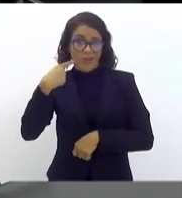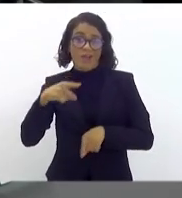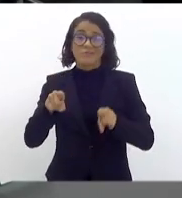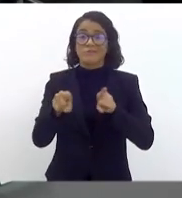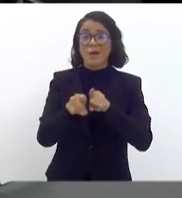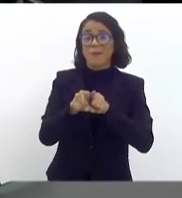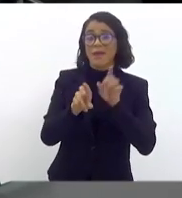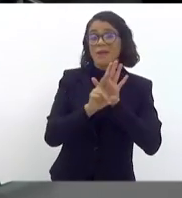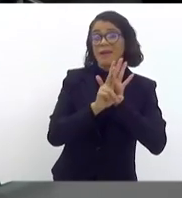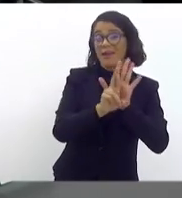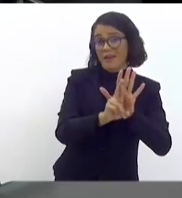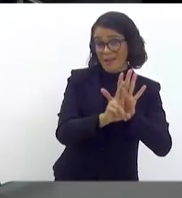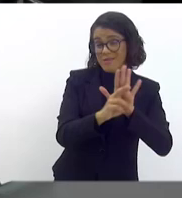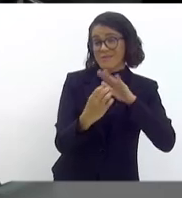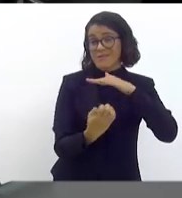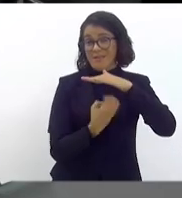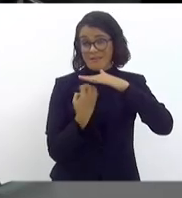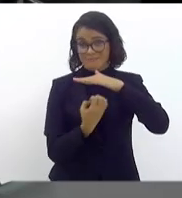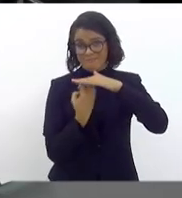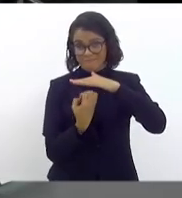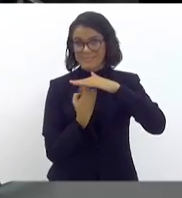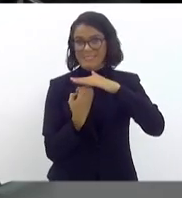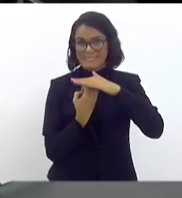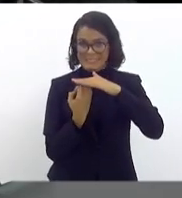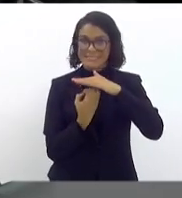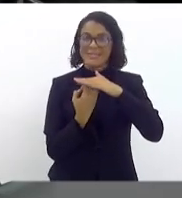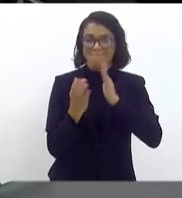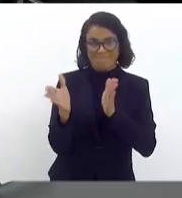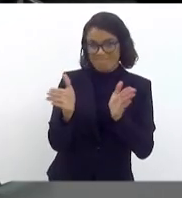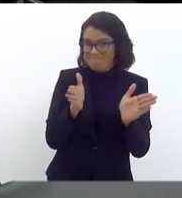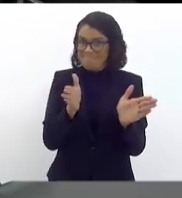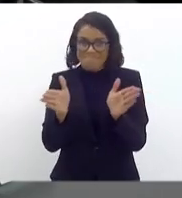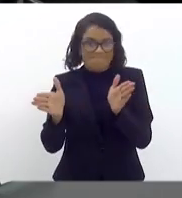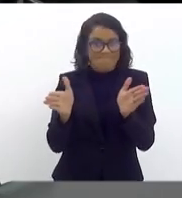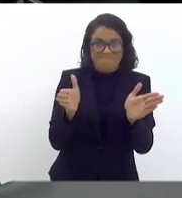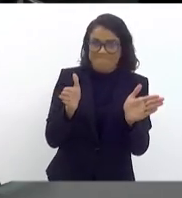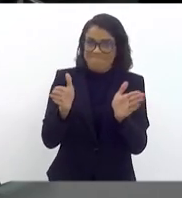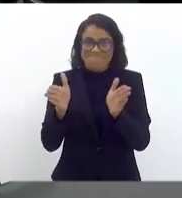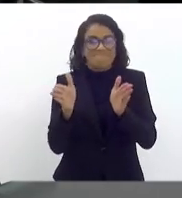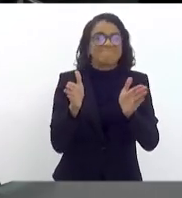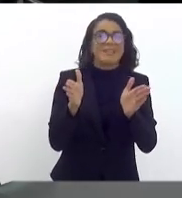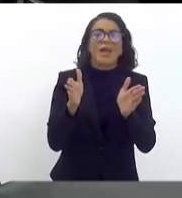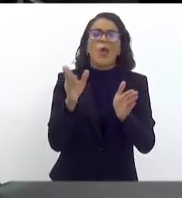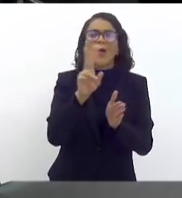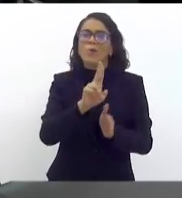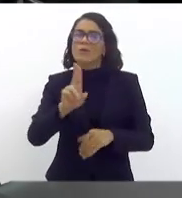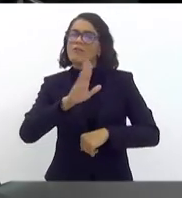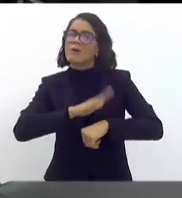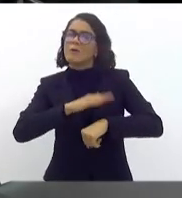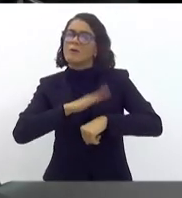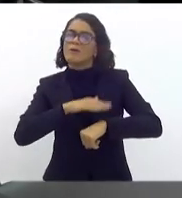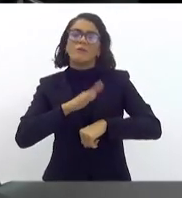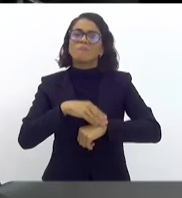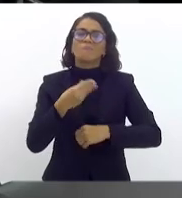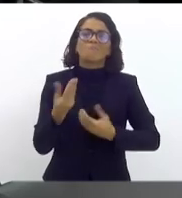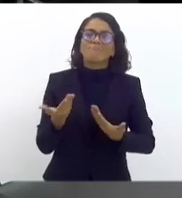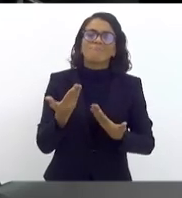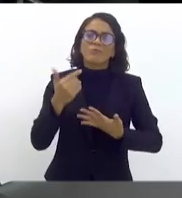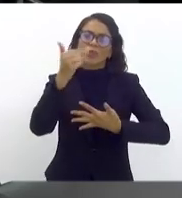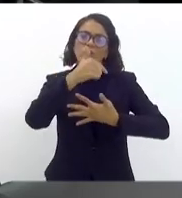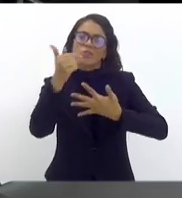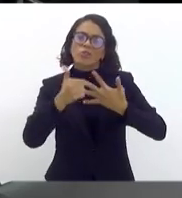preposto da empresa para a qual eu advogava. E aí eu usava naquele momento todas